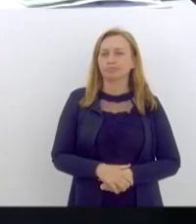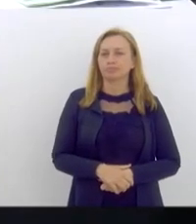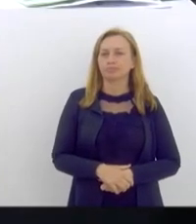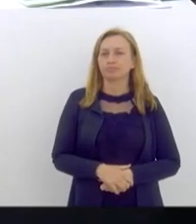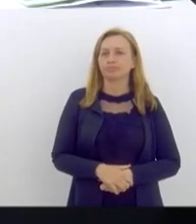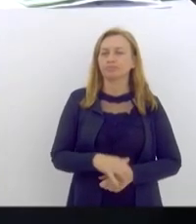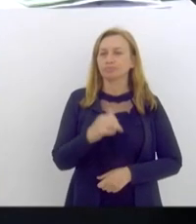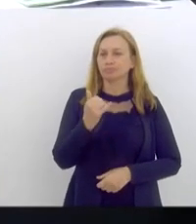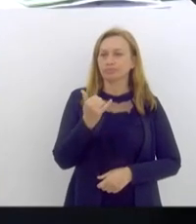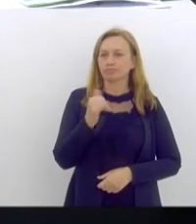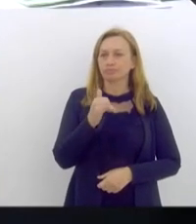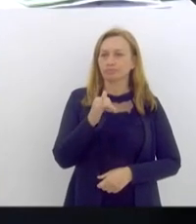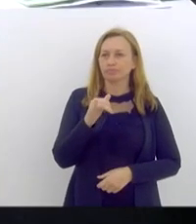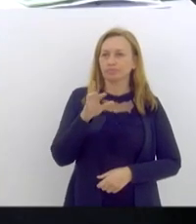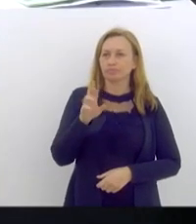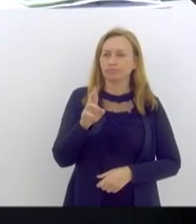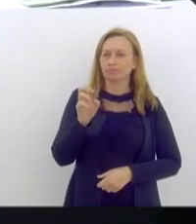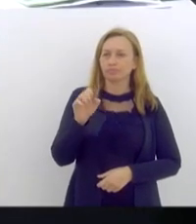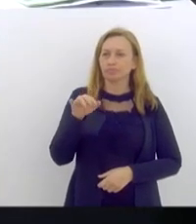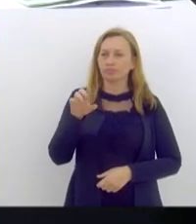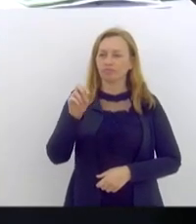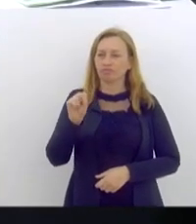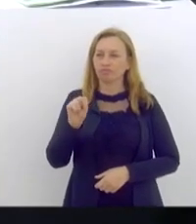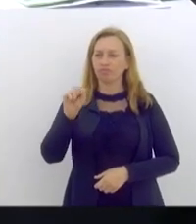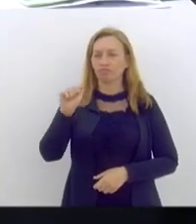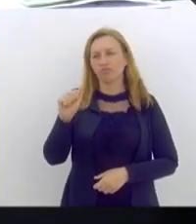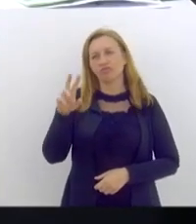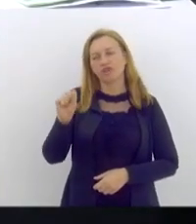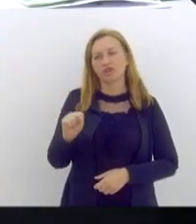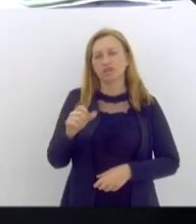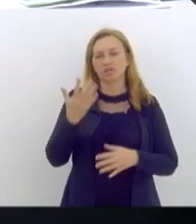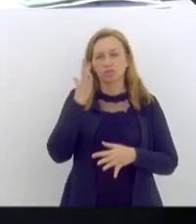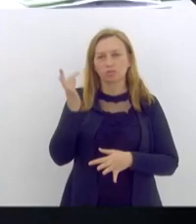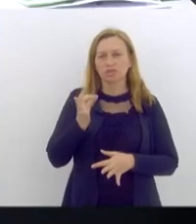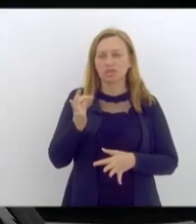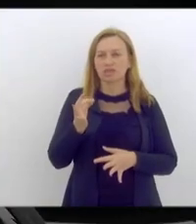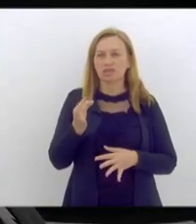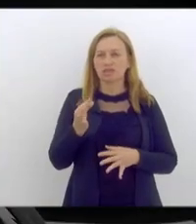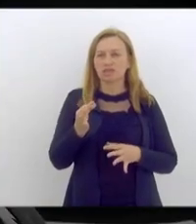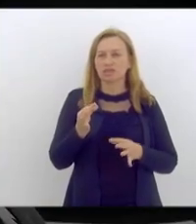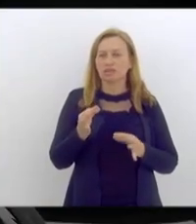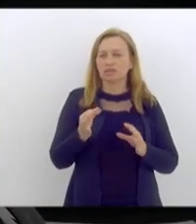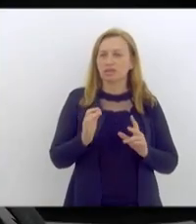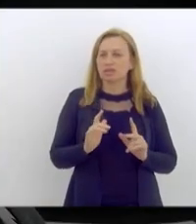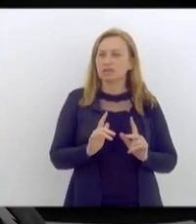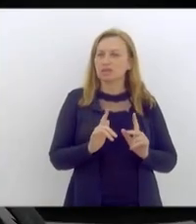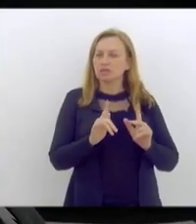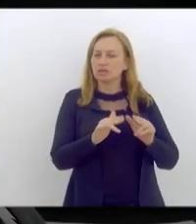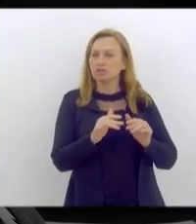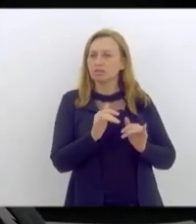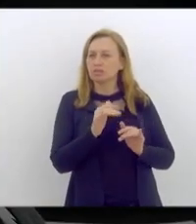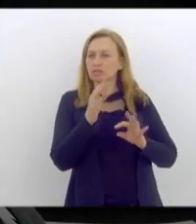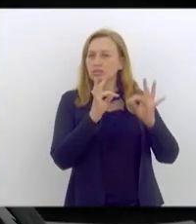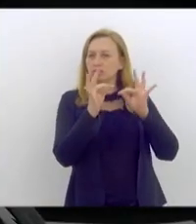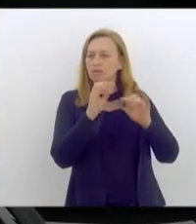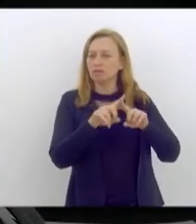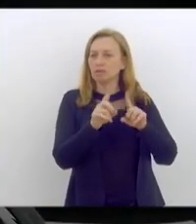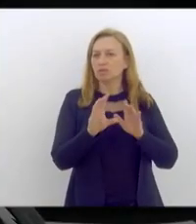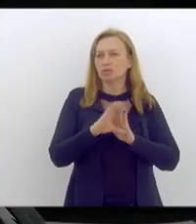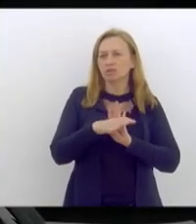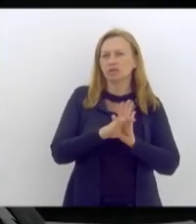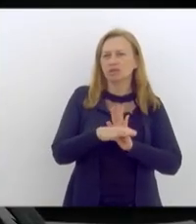energias renováveis não sei se passa terminologia Mas com esse com esse conceito